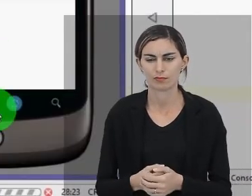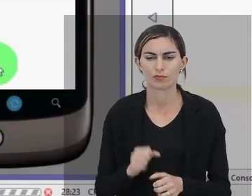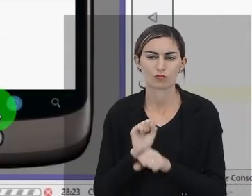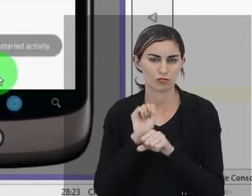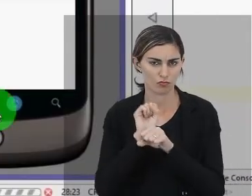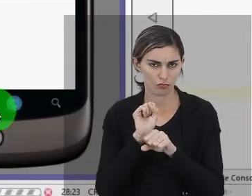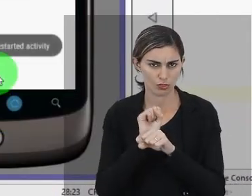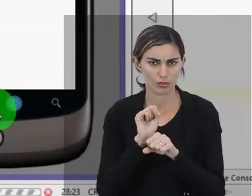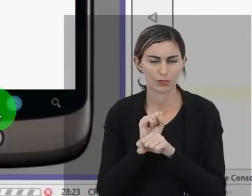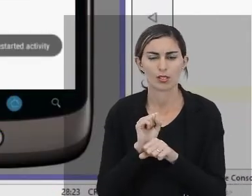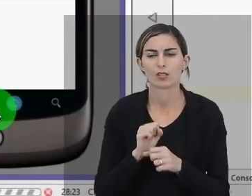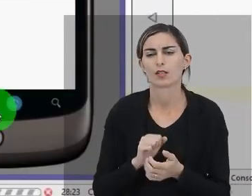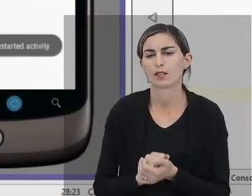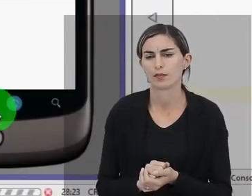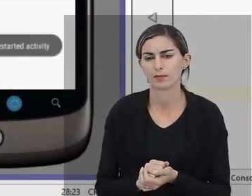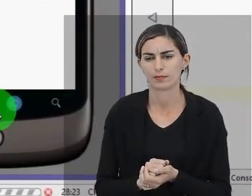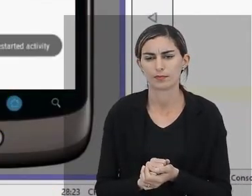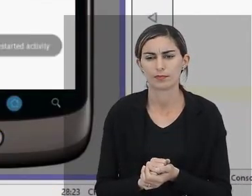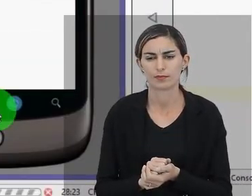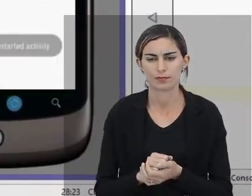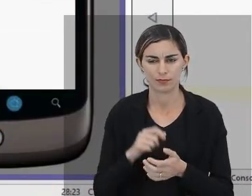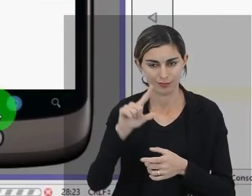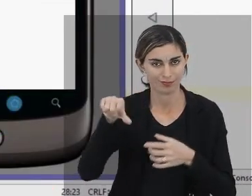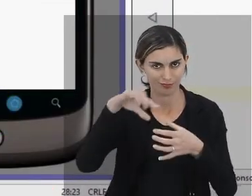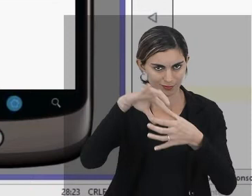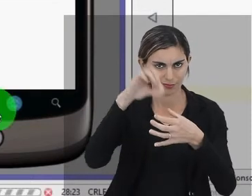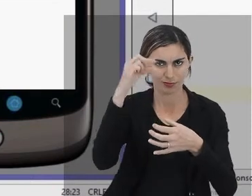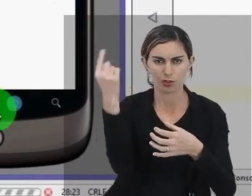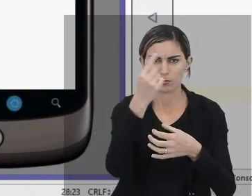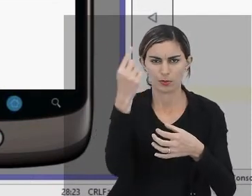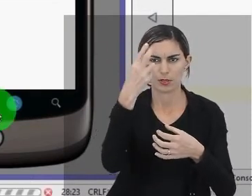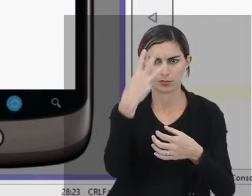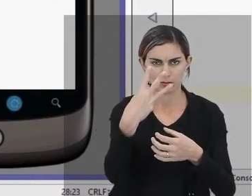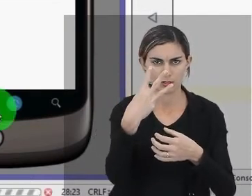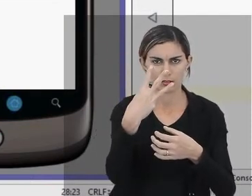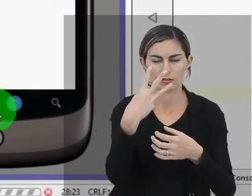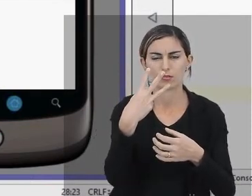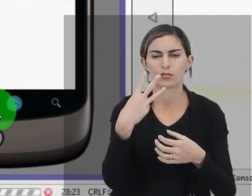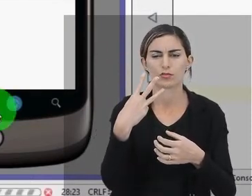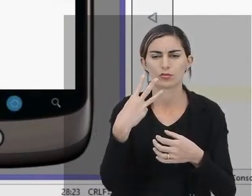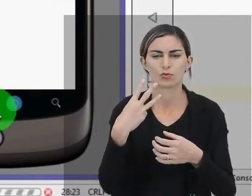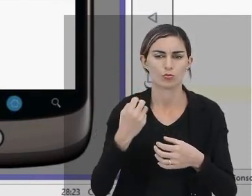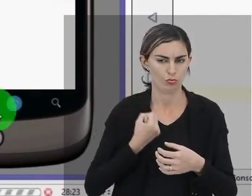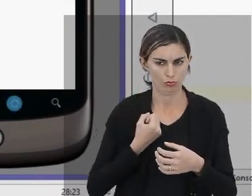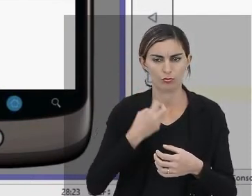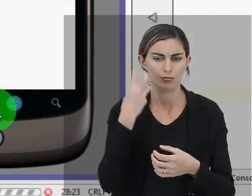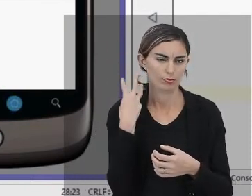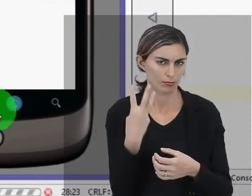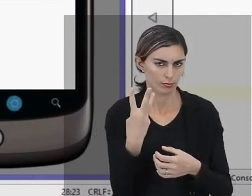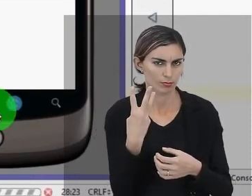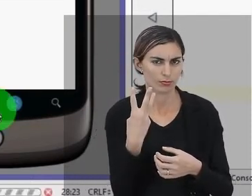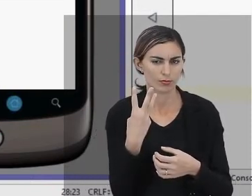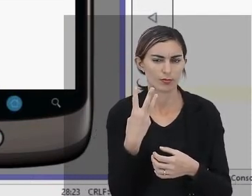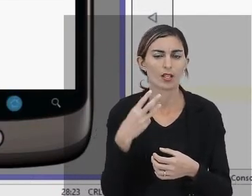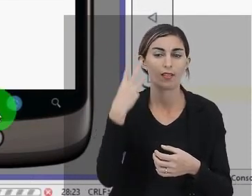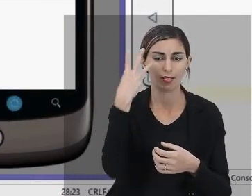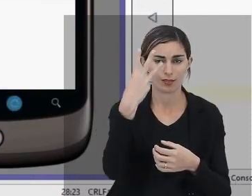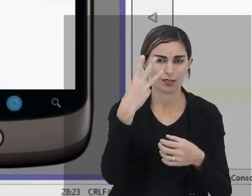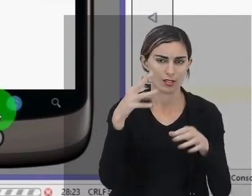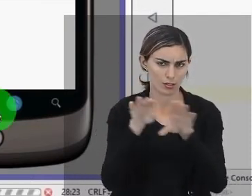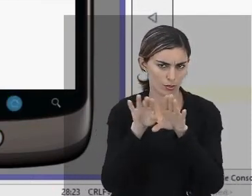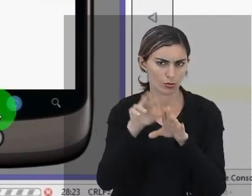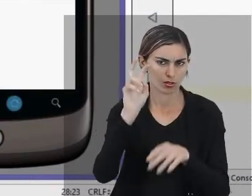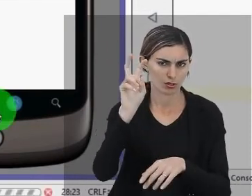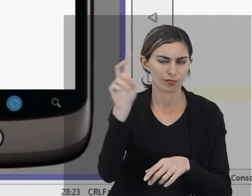Vamos esperar atualizar. Olha só. Ele sorteou o primeiro 3. O número foi 3. 3 é